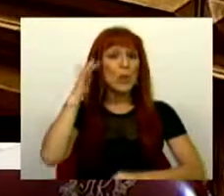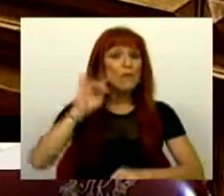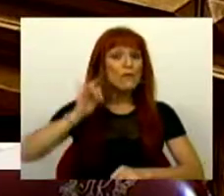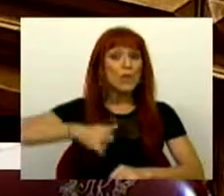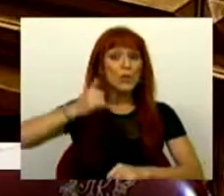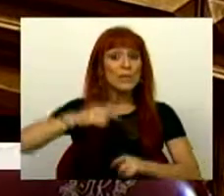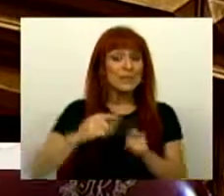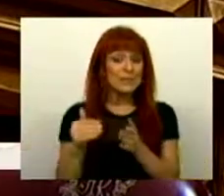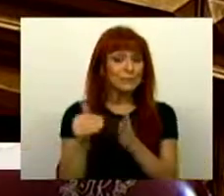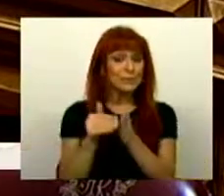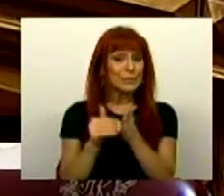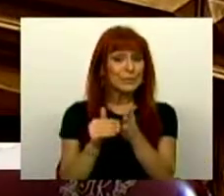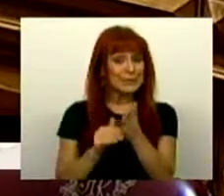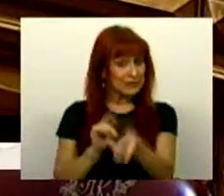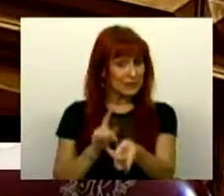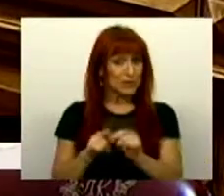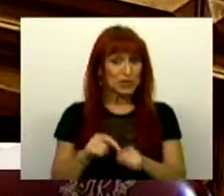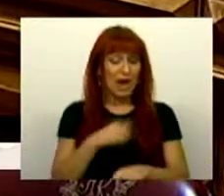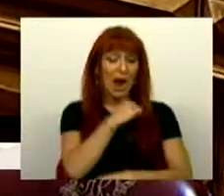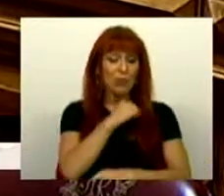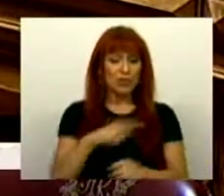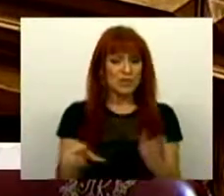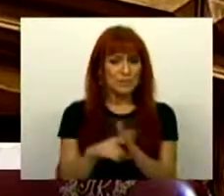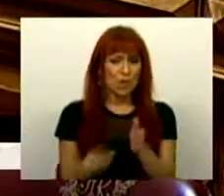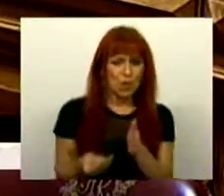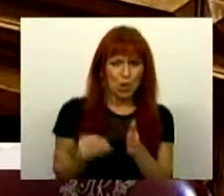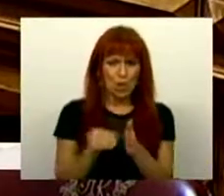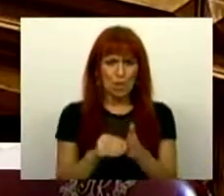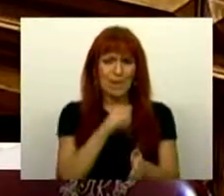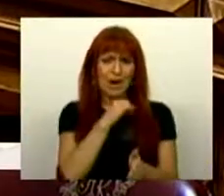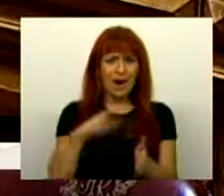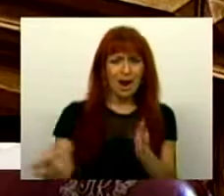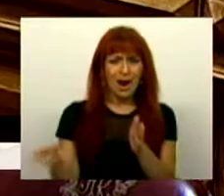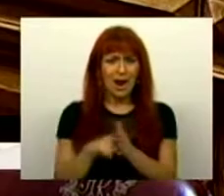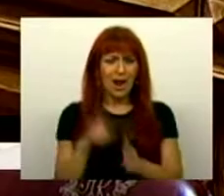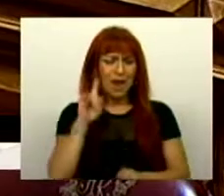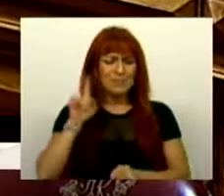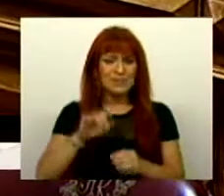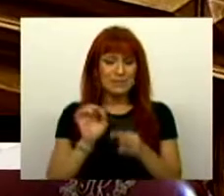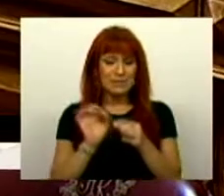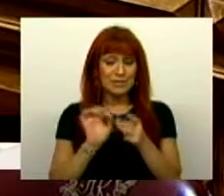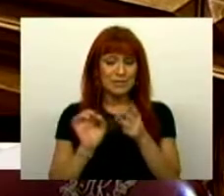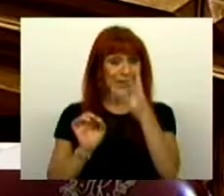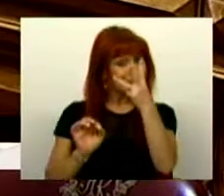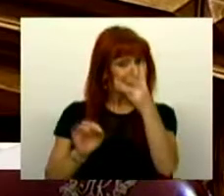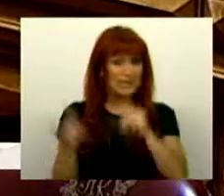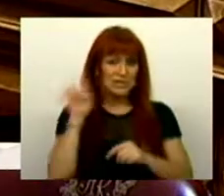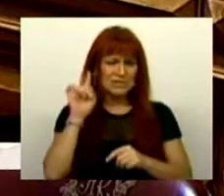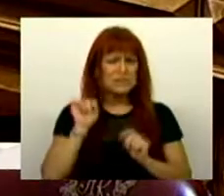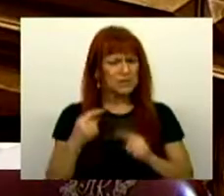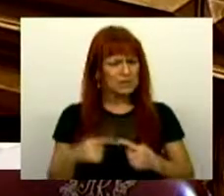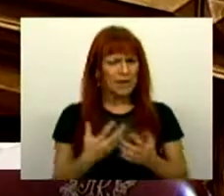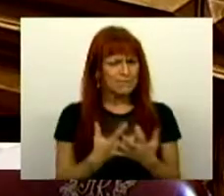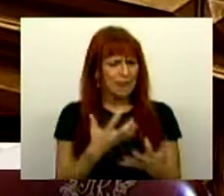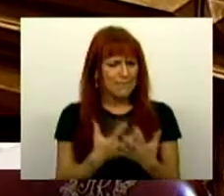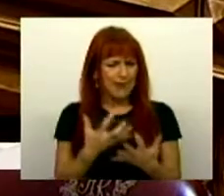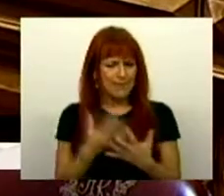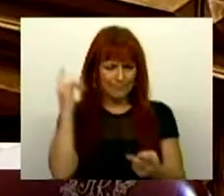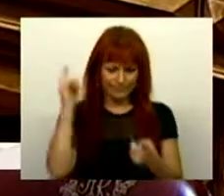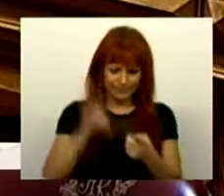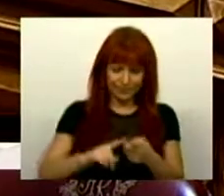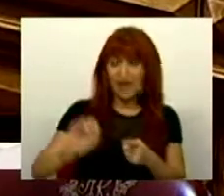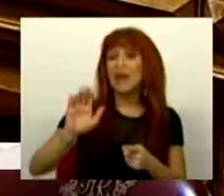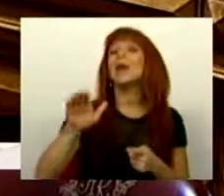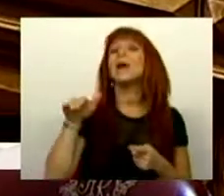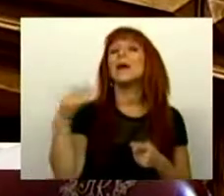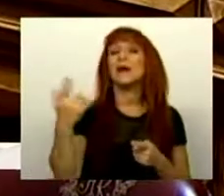fundamental introduzir esta autorização legislativa. Autorização legislativa que tem, sobretudo, três aspectos que merecem ser sublinhados. Em